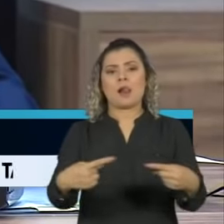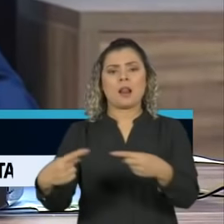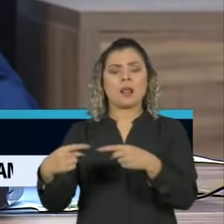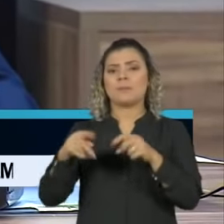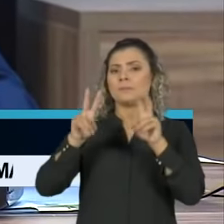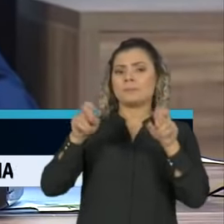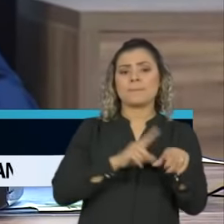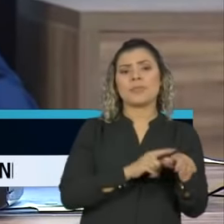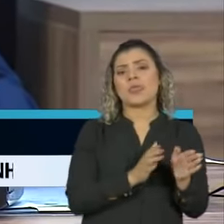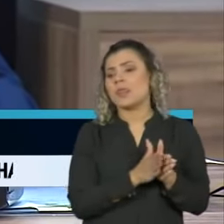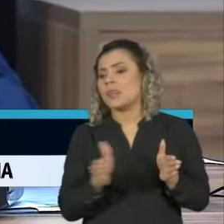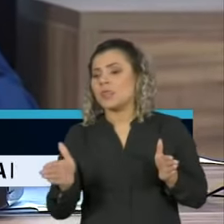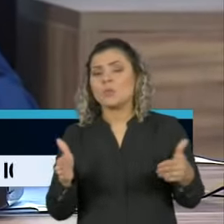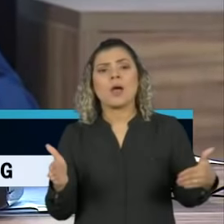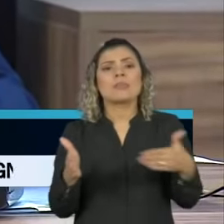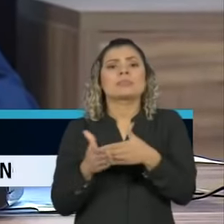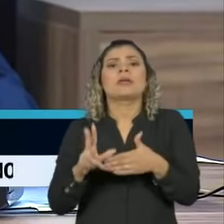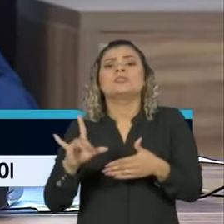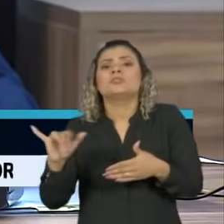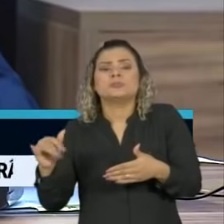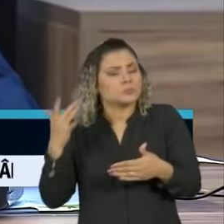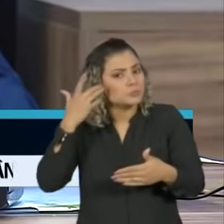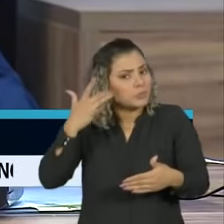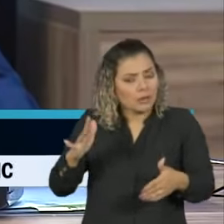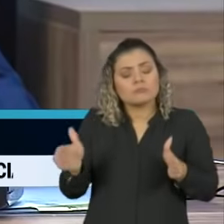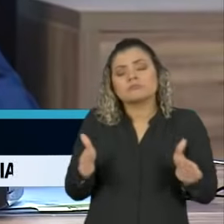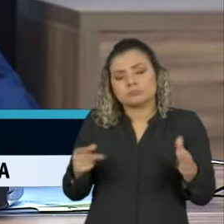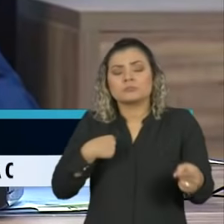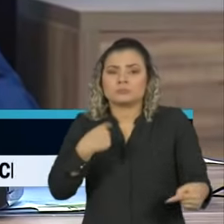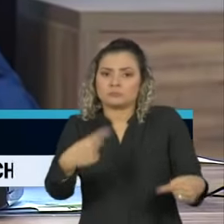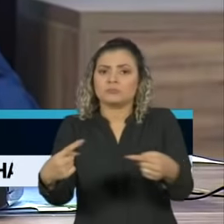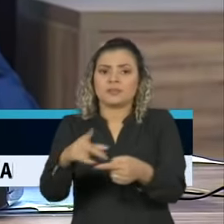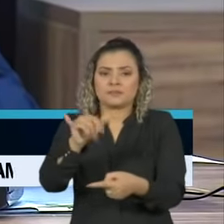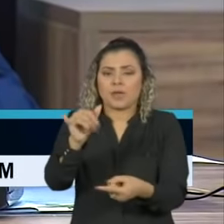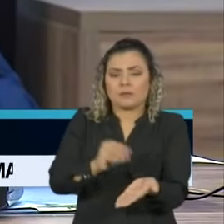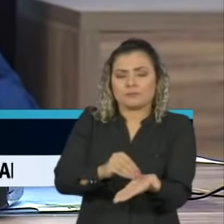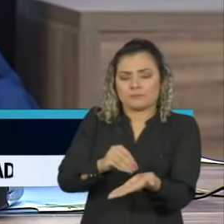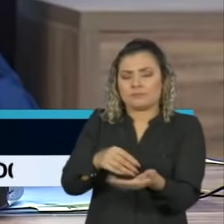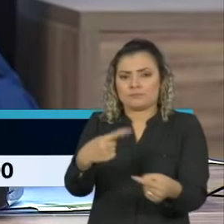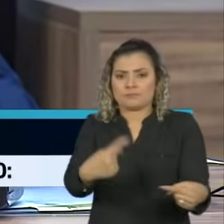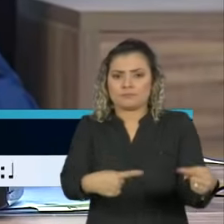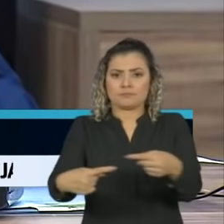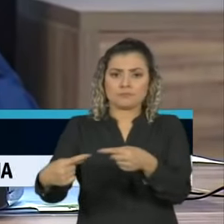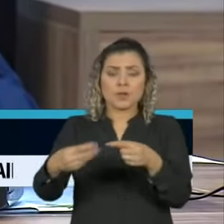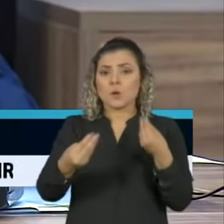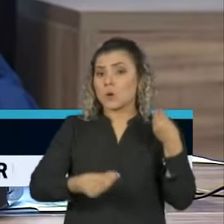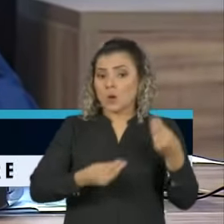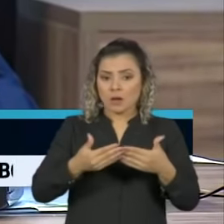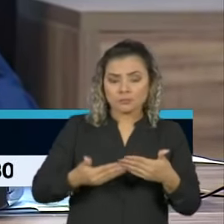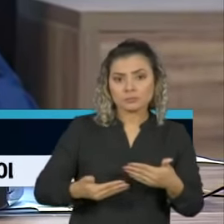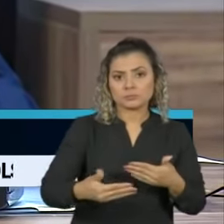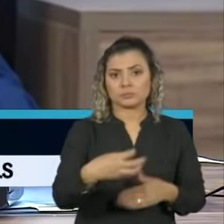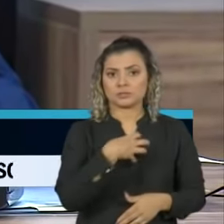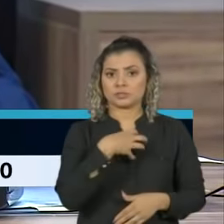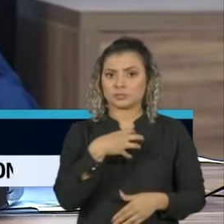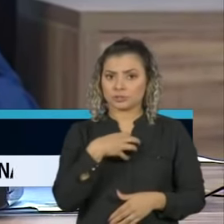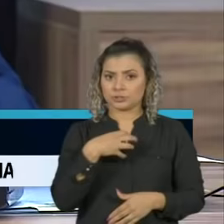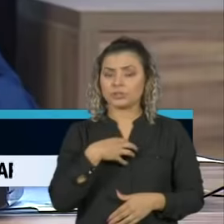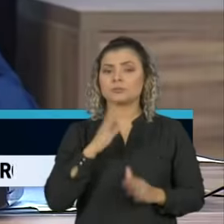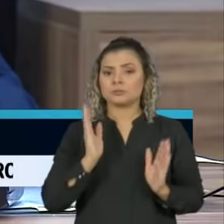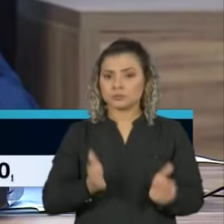de prazos, até onde isso deverá ser levado, da forma como está sendo colocada, a